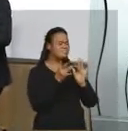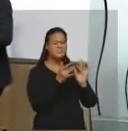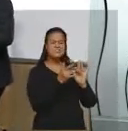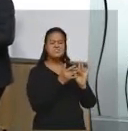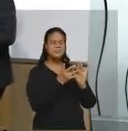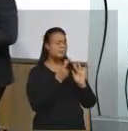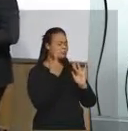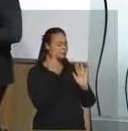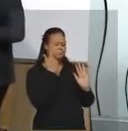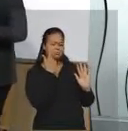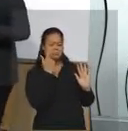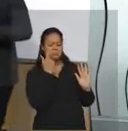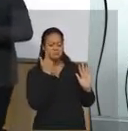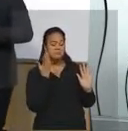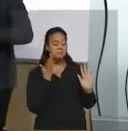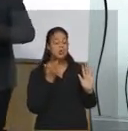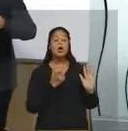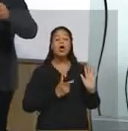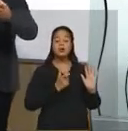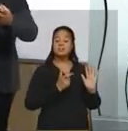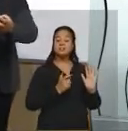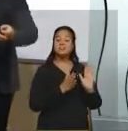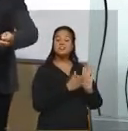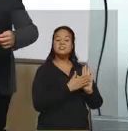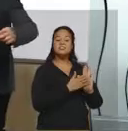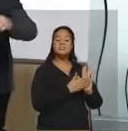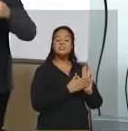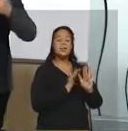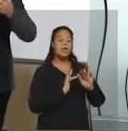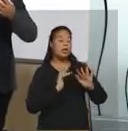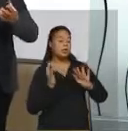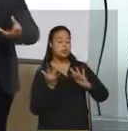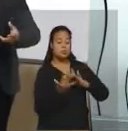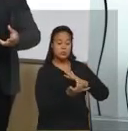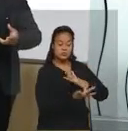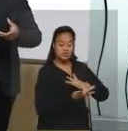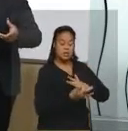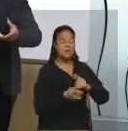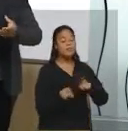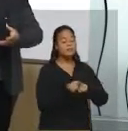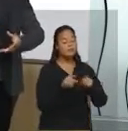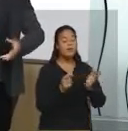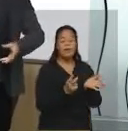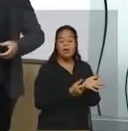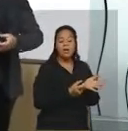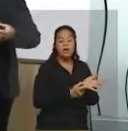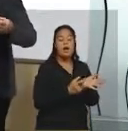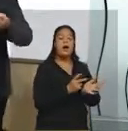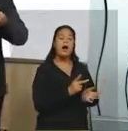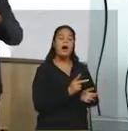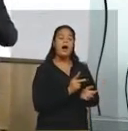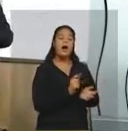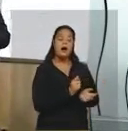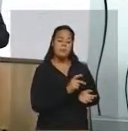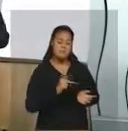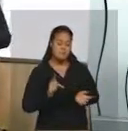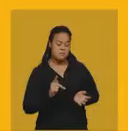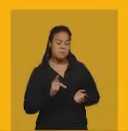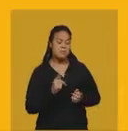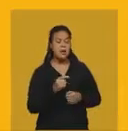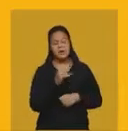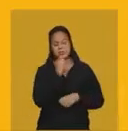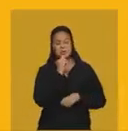aqui, olha, nas redes sociais ou em aplicativos de conversa instantânea como o